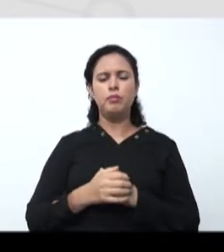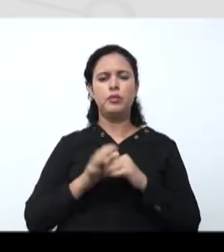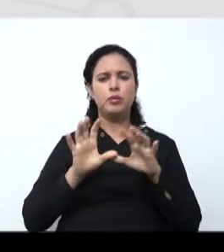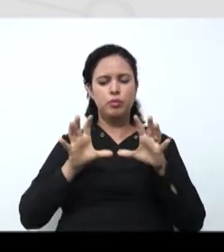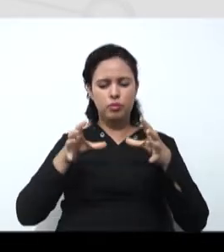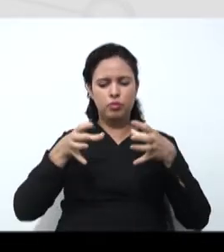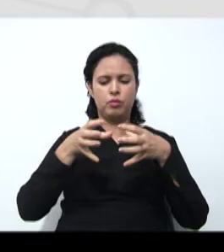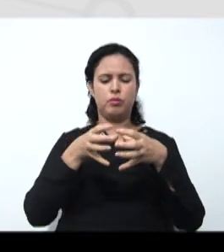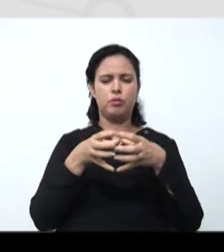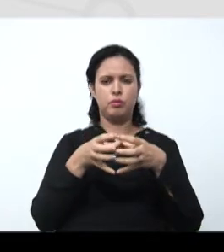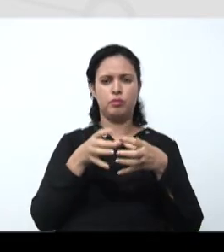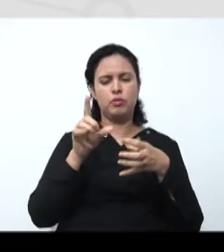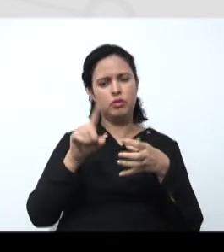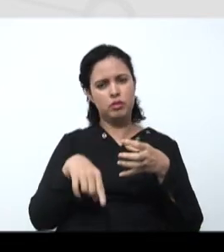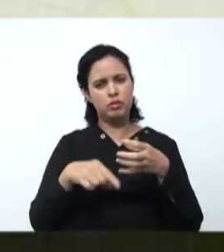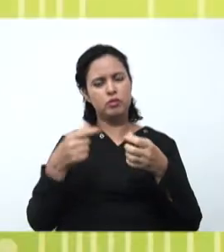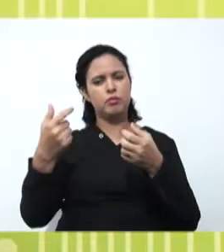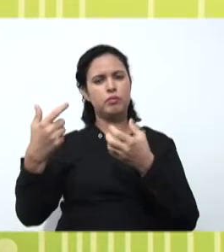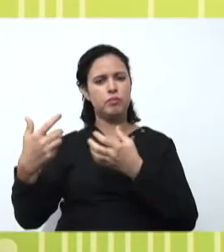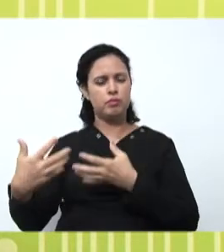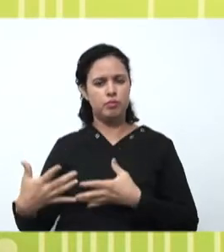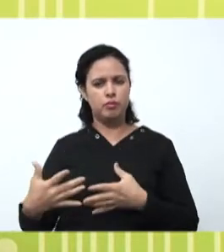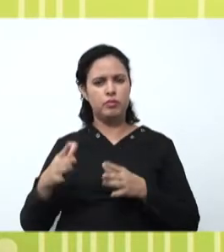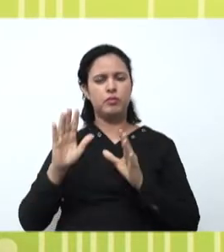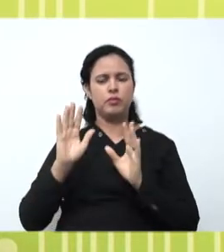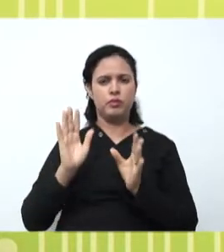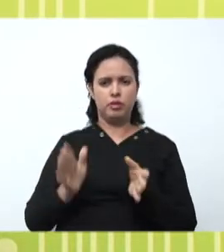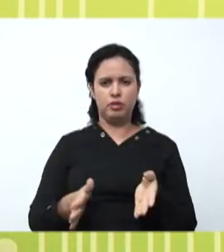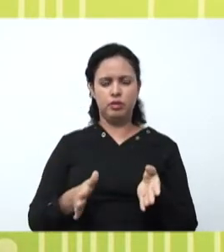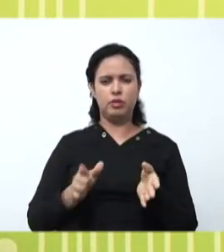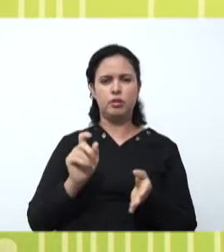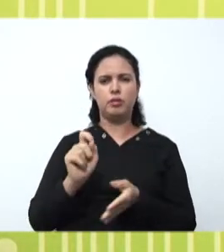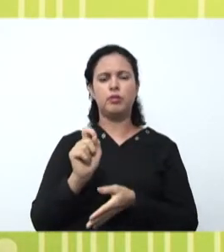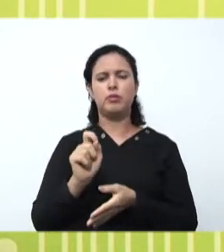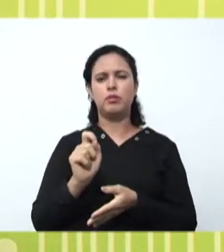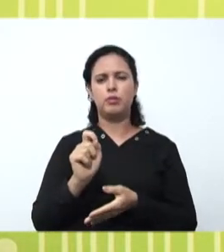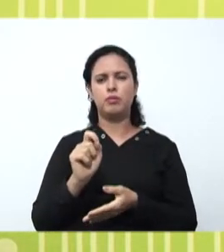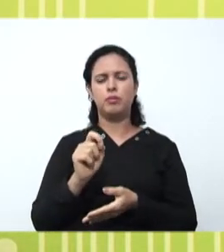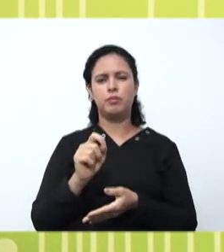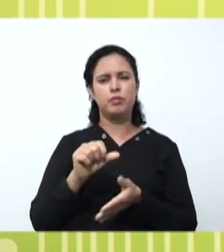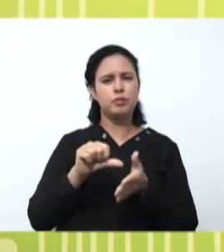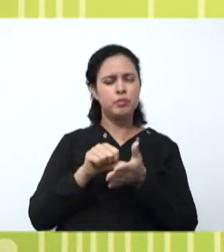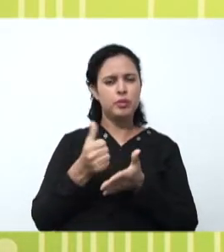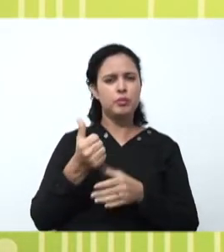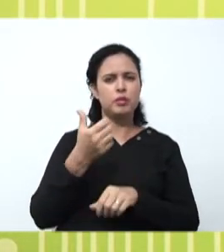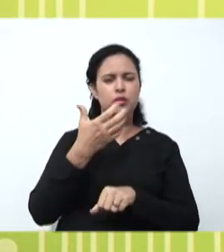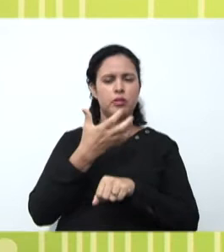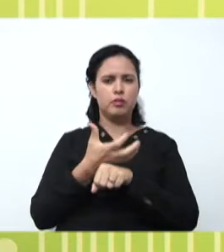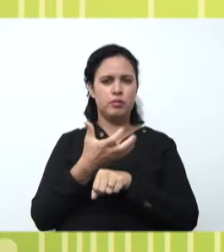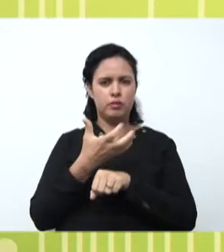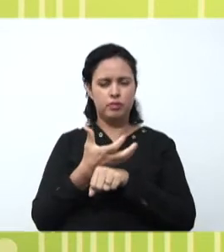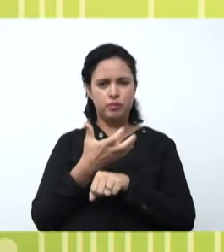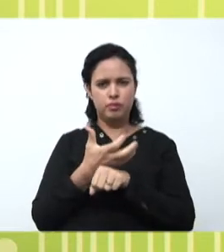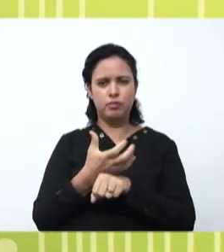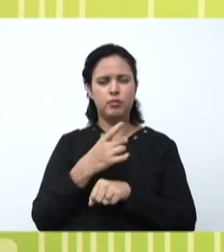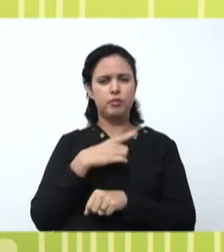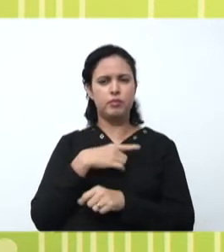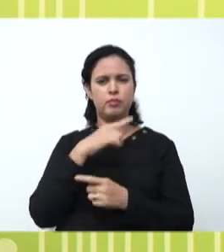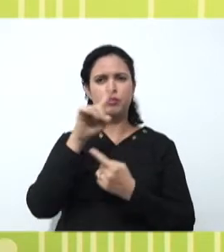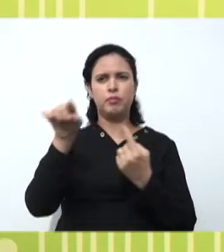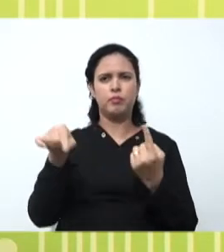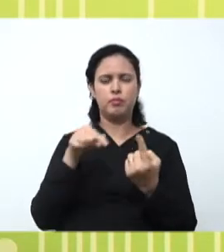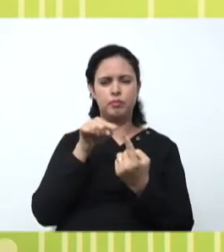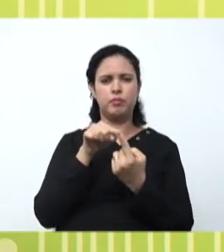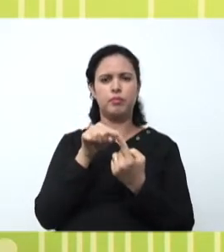coletivo que a gente tanto fala, esse coletivo que a gente está falando desde a primeira disciplina e que tem como